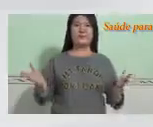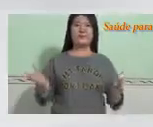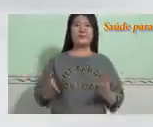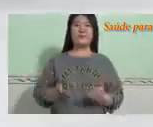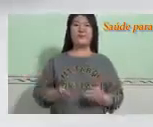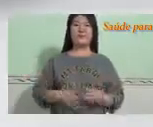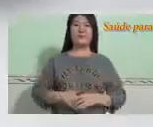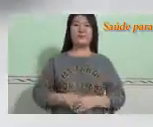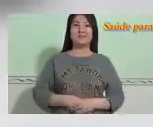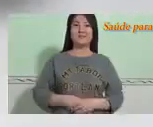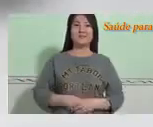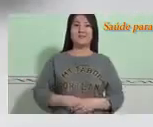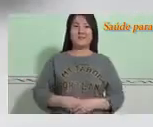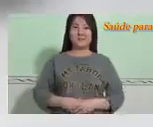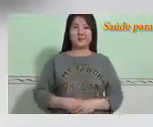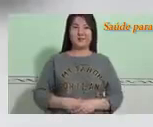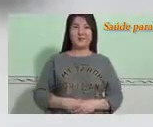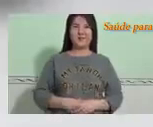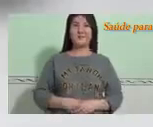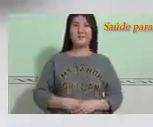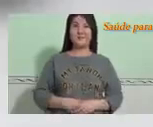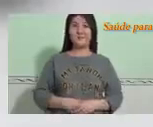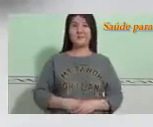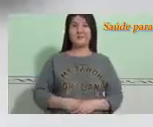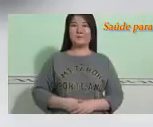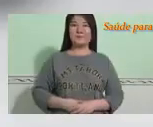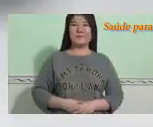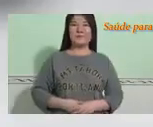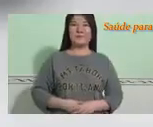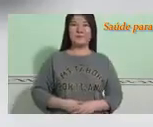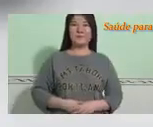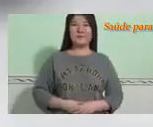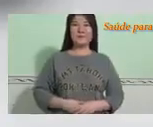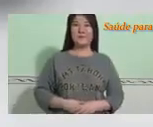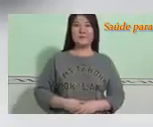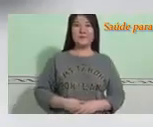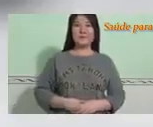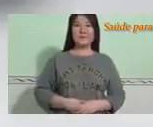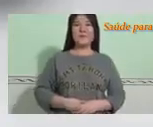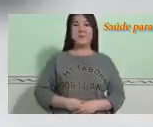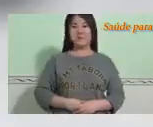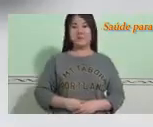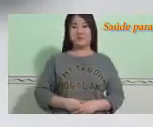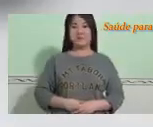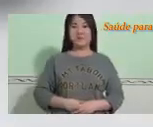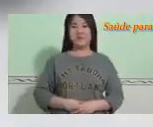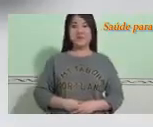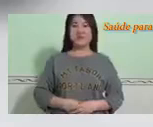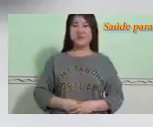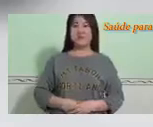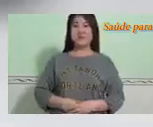cedo também deve ir para a cama cedo, respeitando estes horários, até mesmo nos fins de semana e feriados.